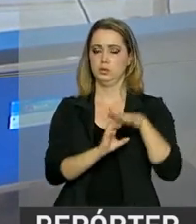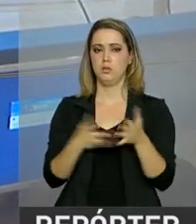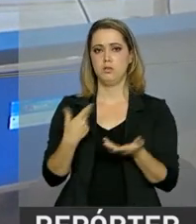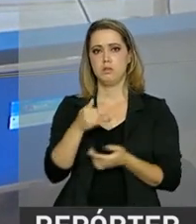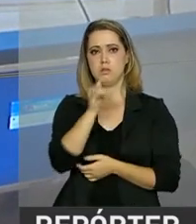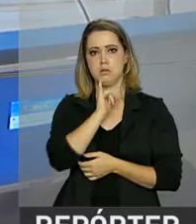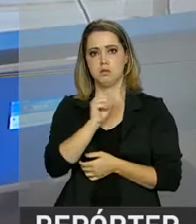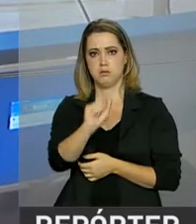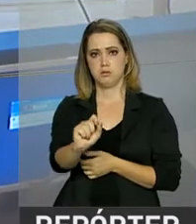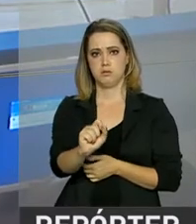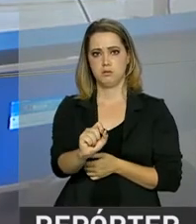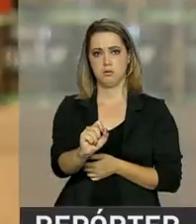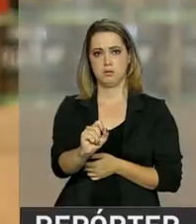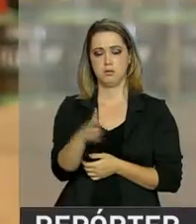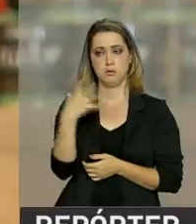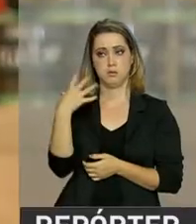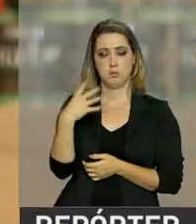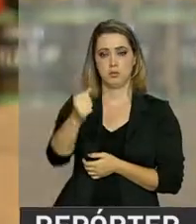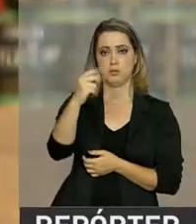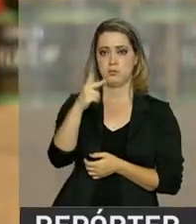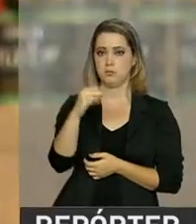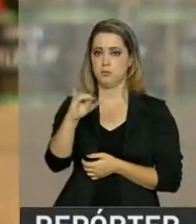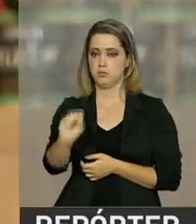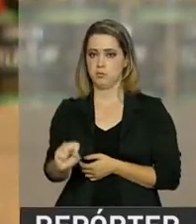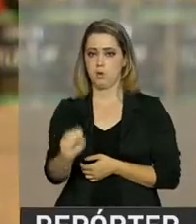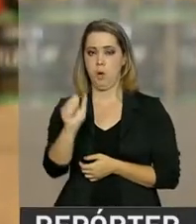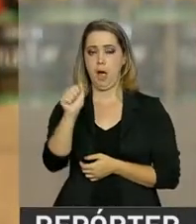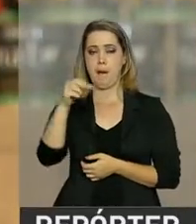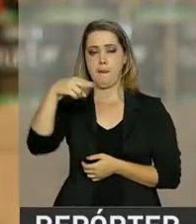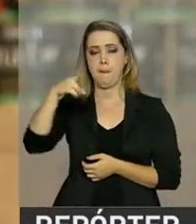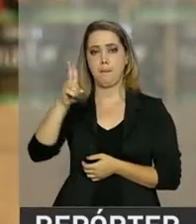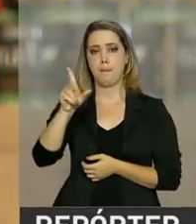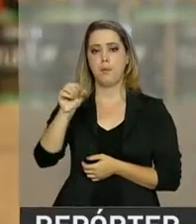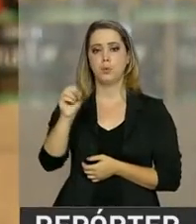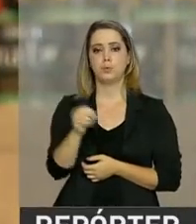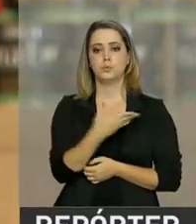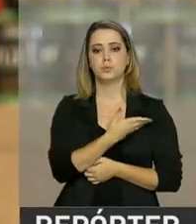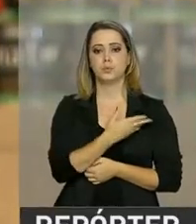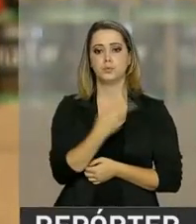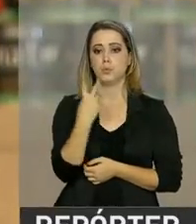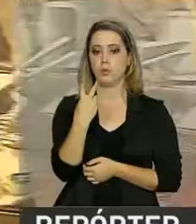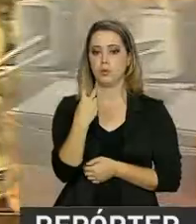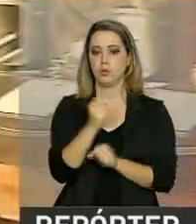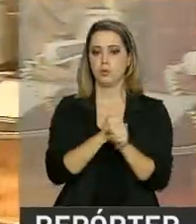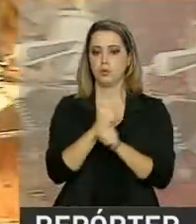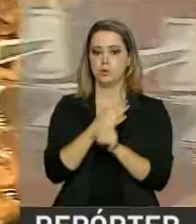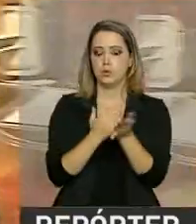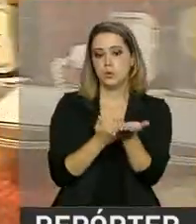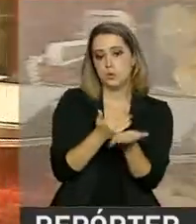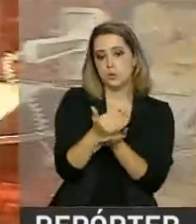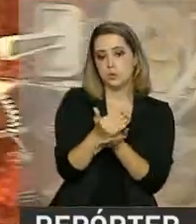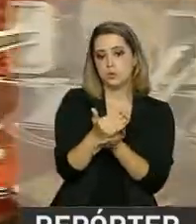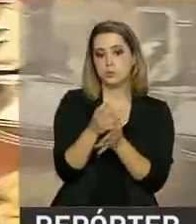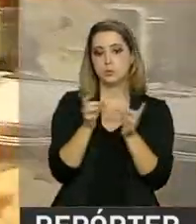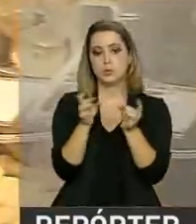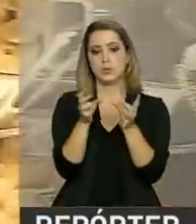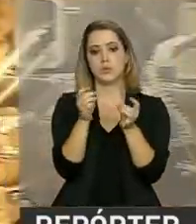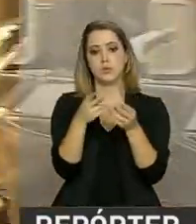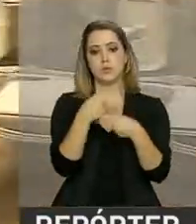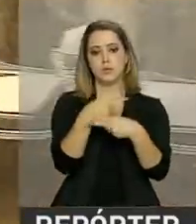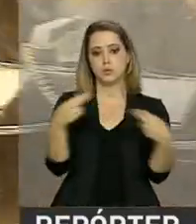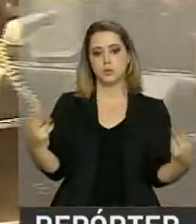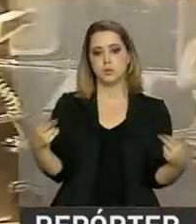do abono salarial. Há 2 anos, este empresário iniciou um empreendimento no ramo de produtos naturais